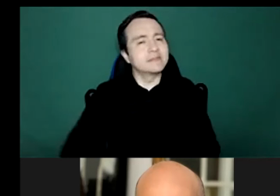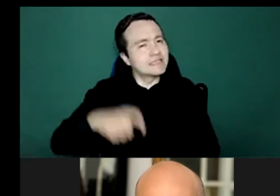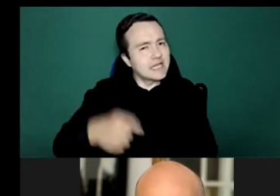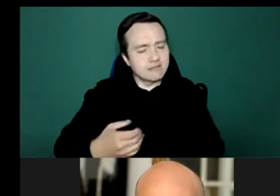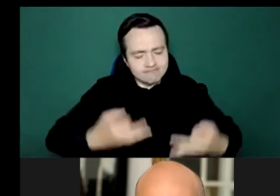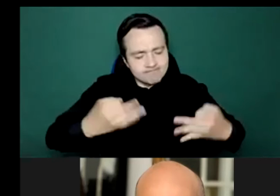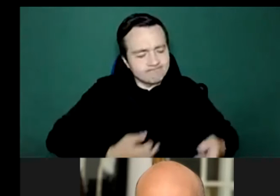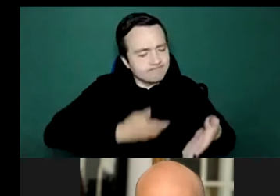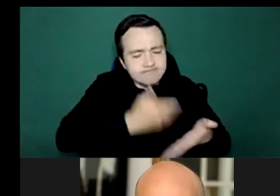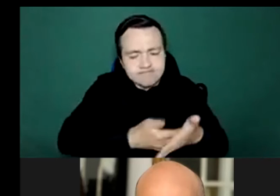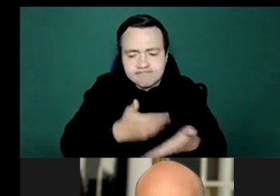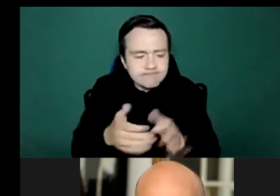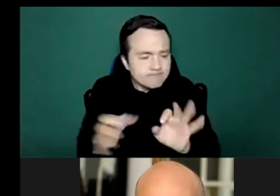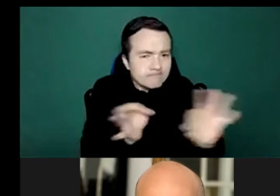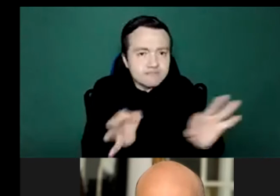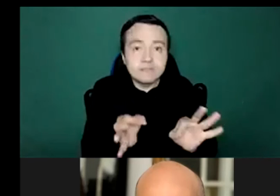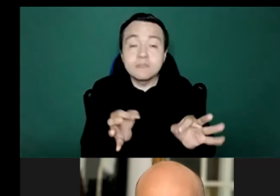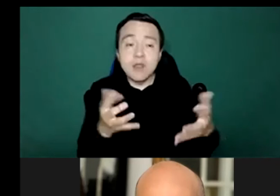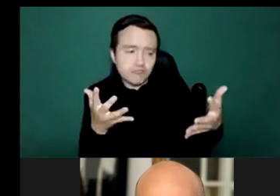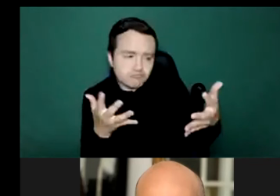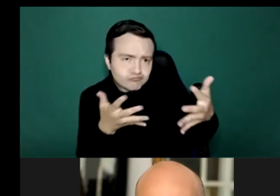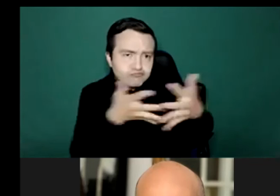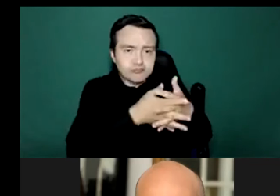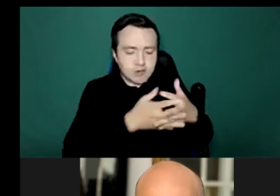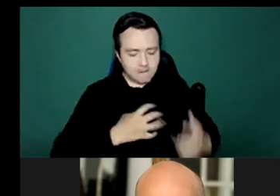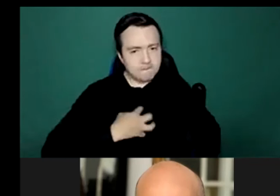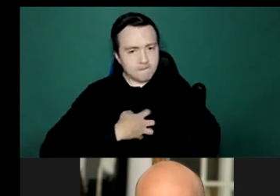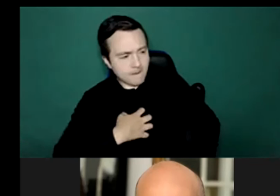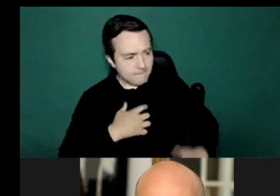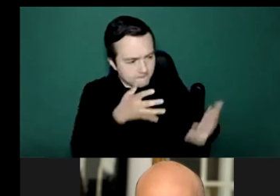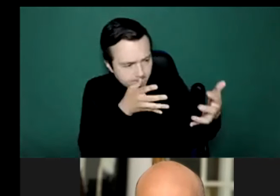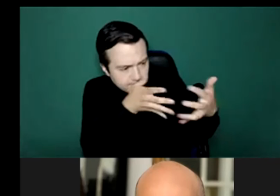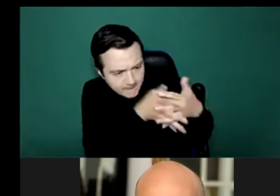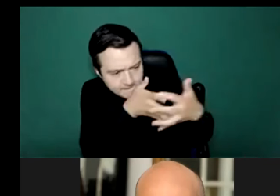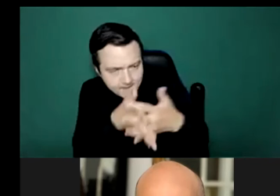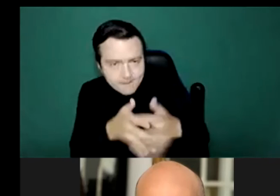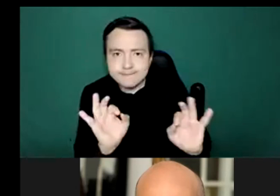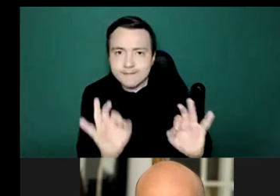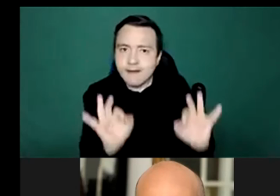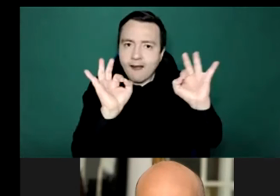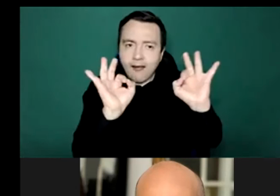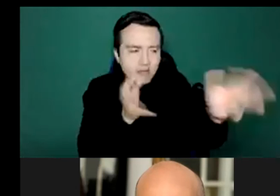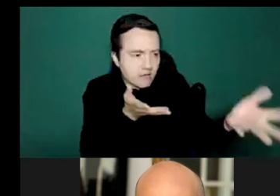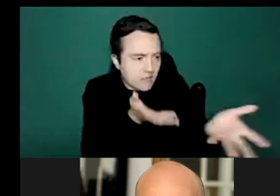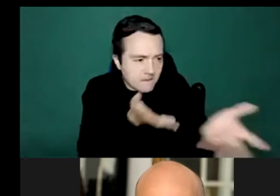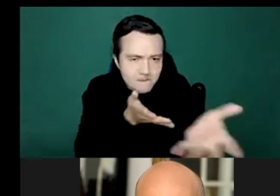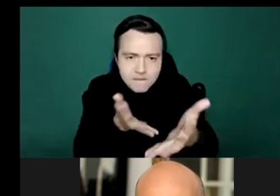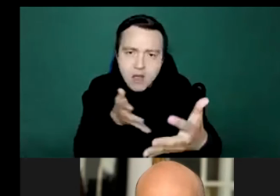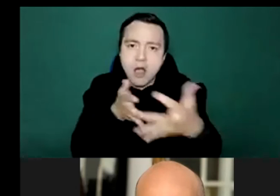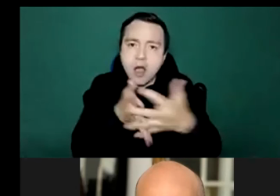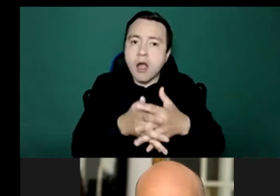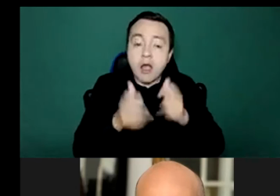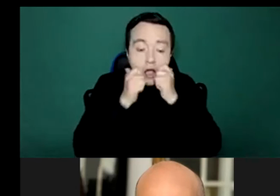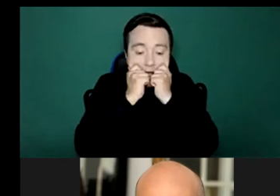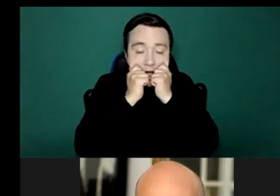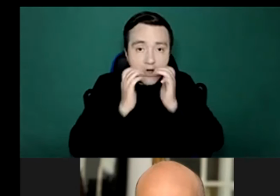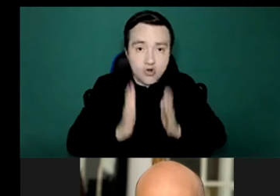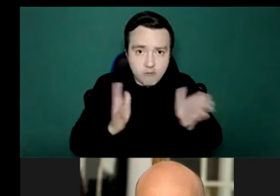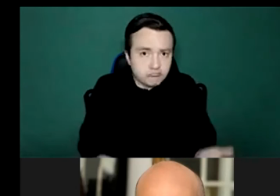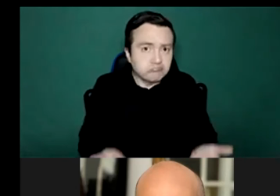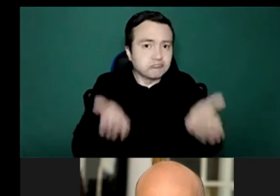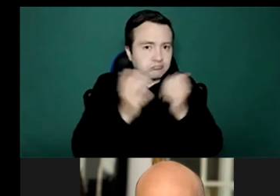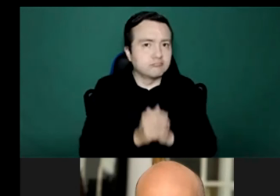adequados, oportunos e de qualidade, é fundamental para o desenvolvimento humano. Os países da região se han